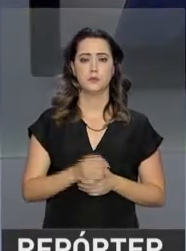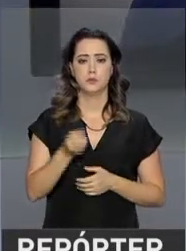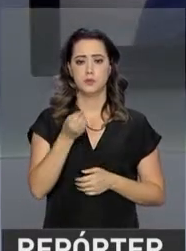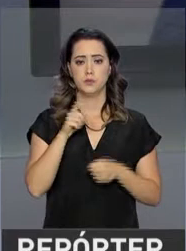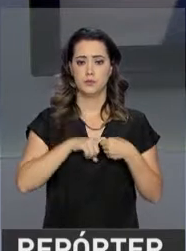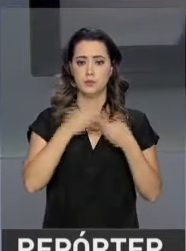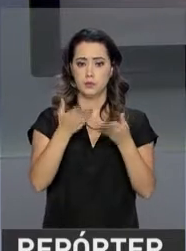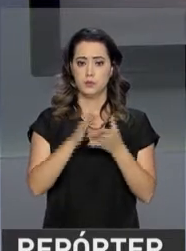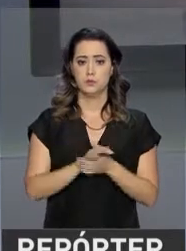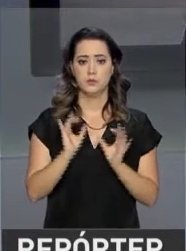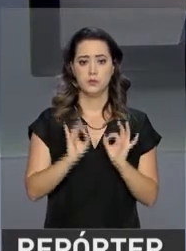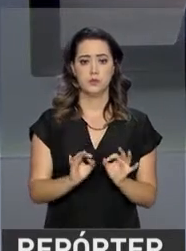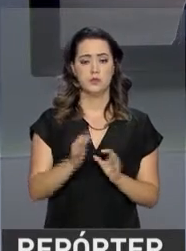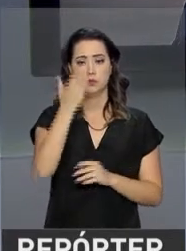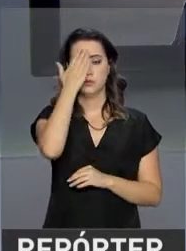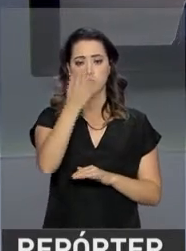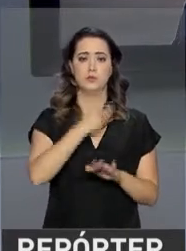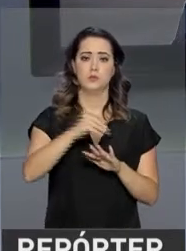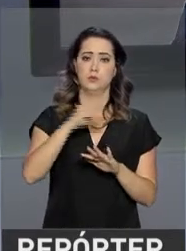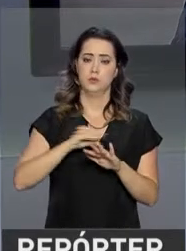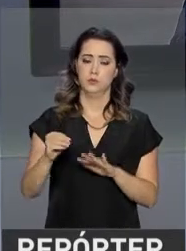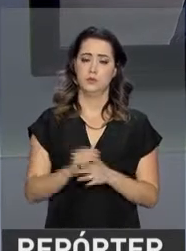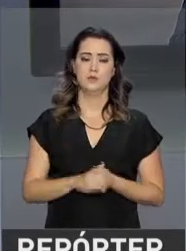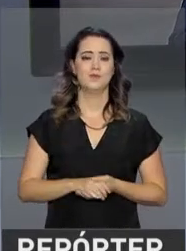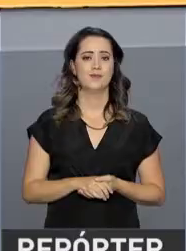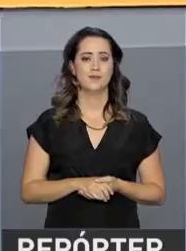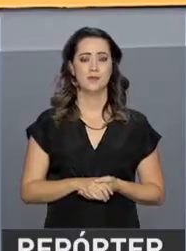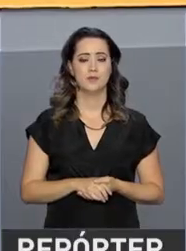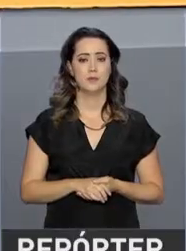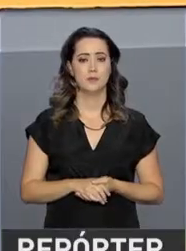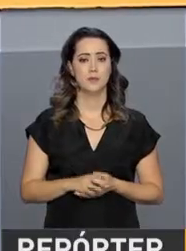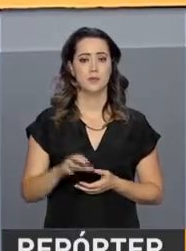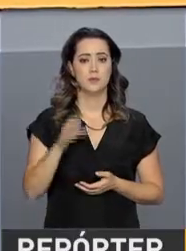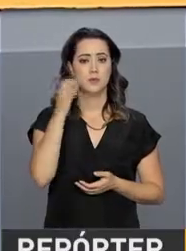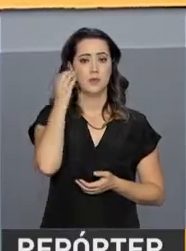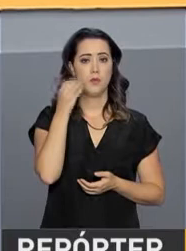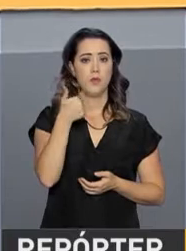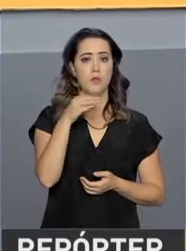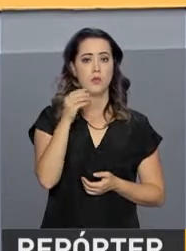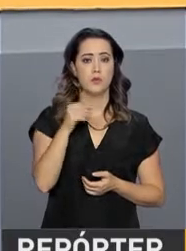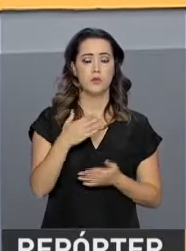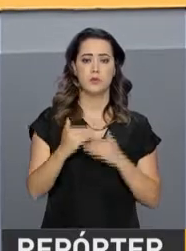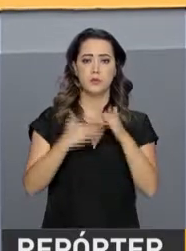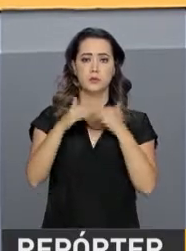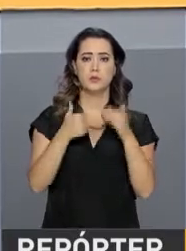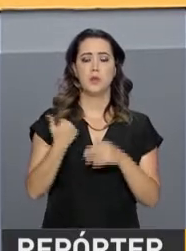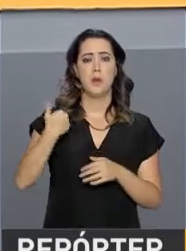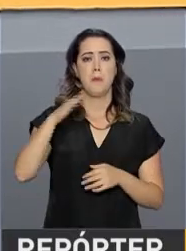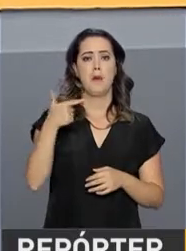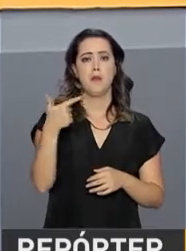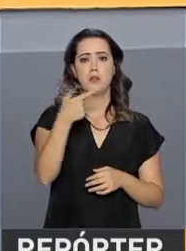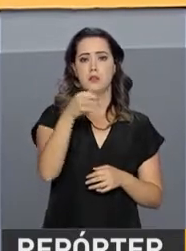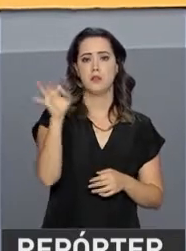dotto com você no estúdio está bem muito obrigado pelas informações até mais um pedro o disque 100 registrou um aumento de mais de